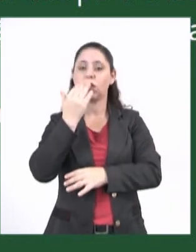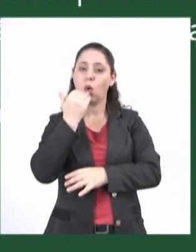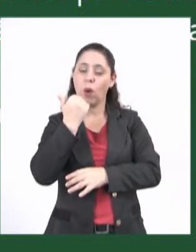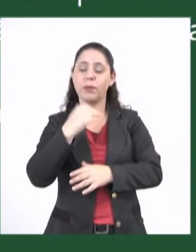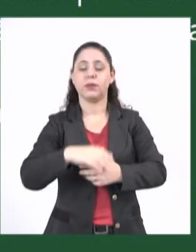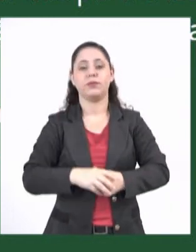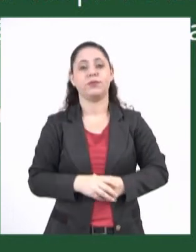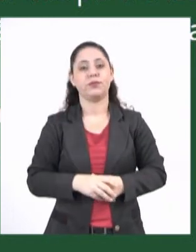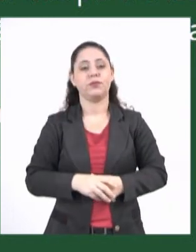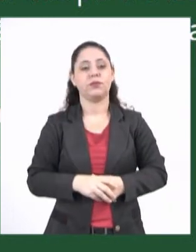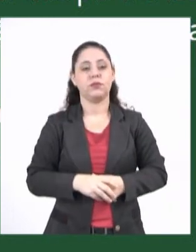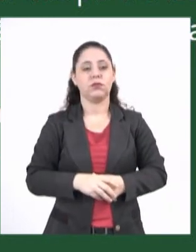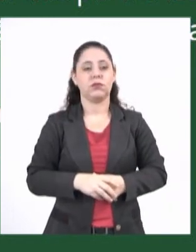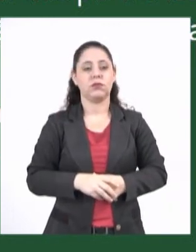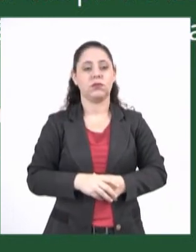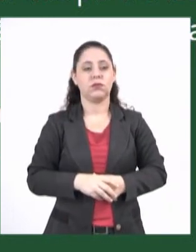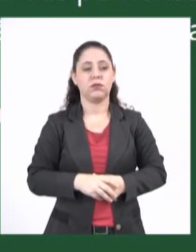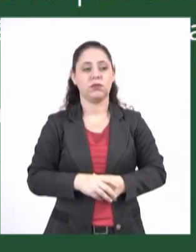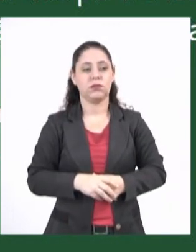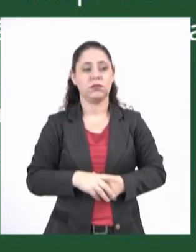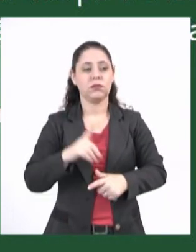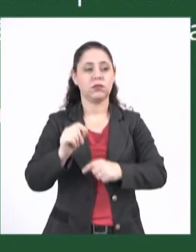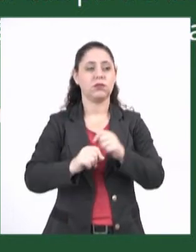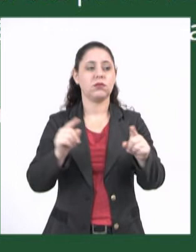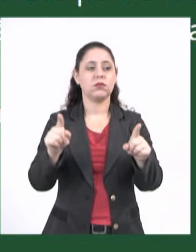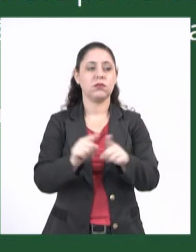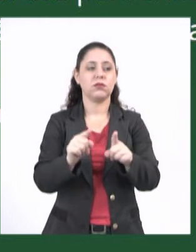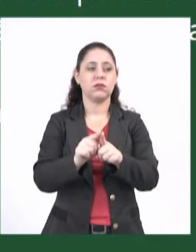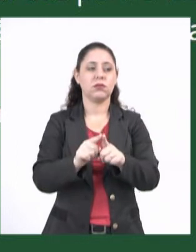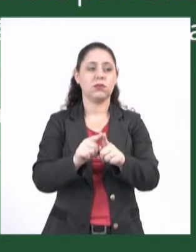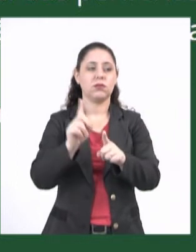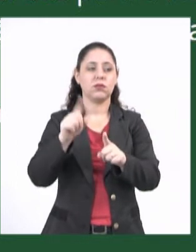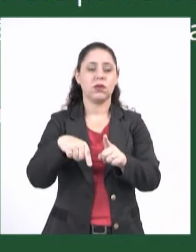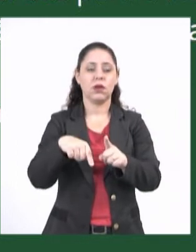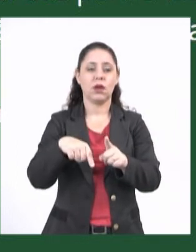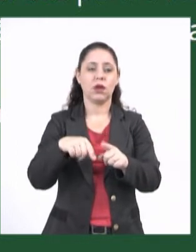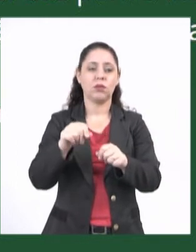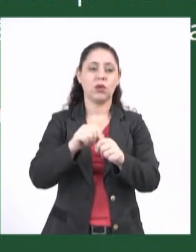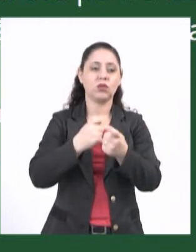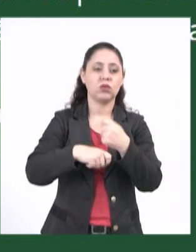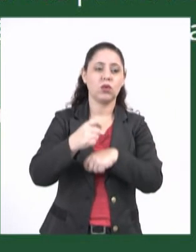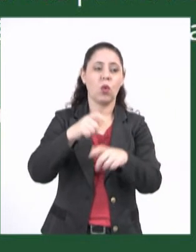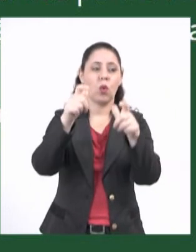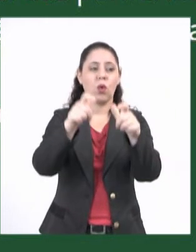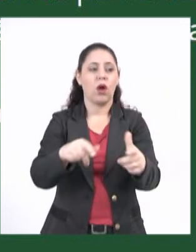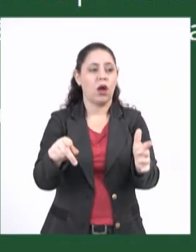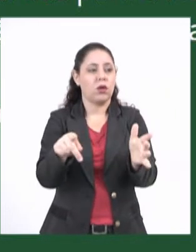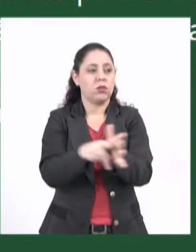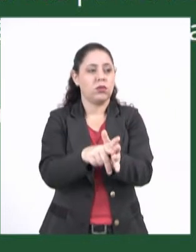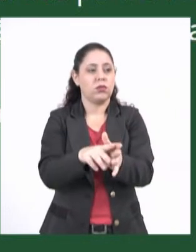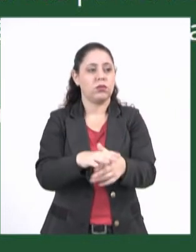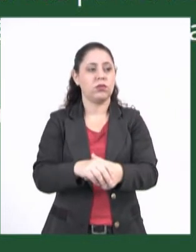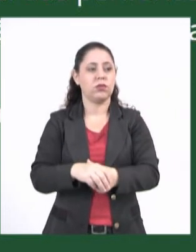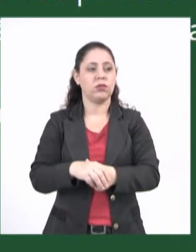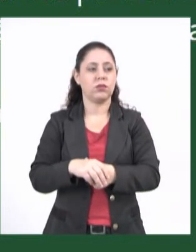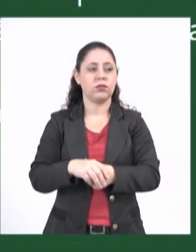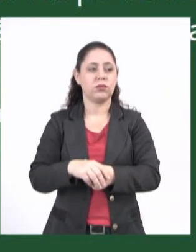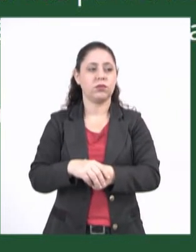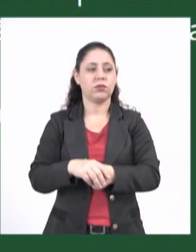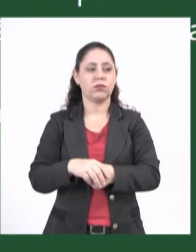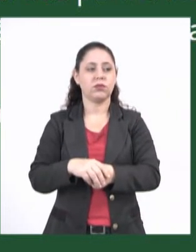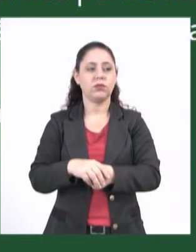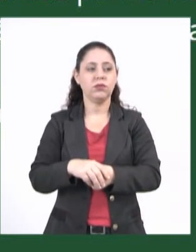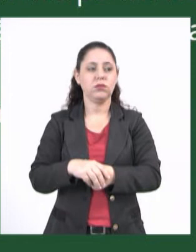alimentação. E a sugestão técnica para que isso funcione bem é que a localização, né, seja central nas